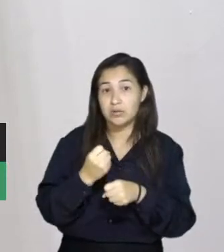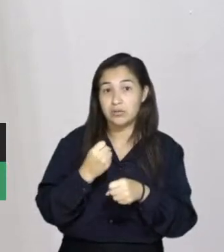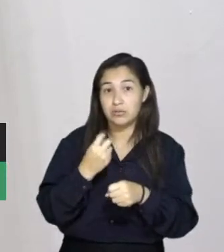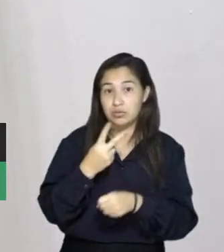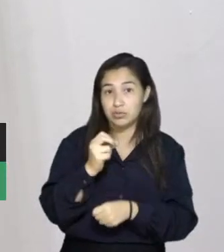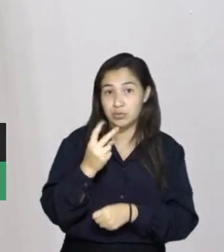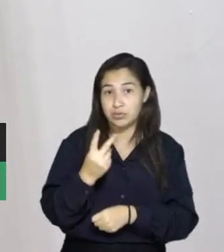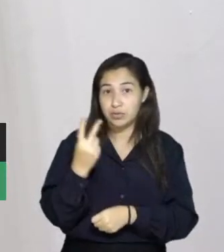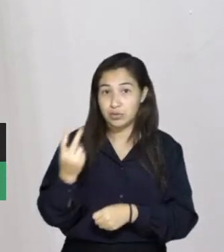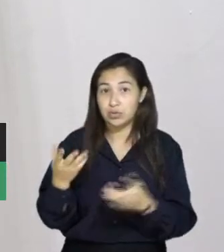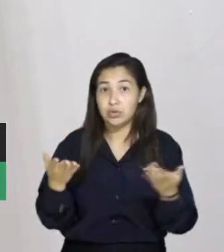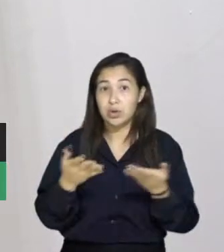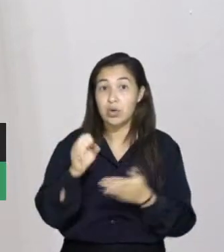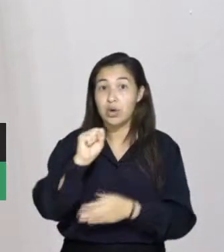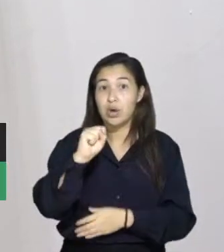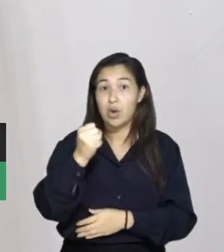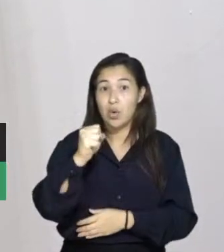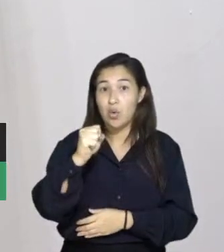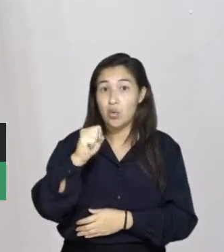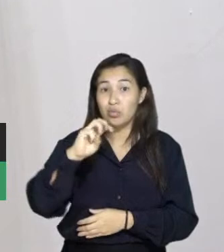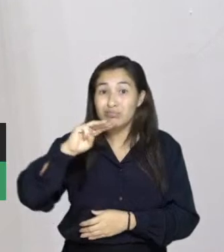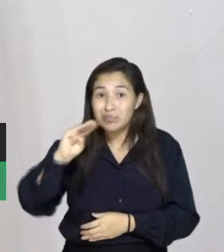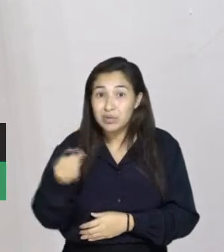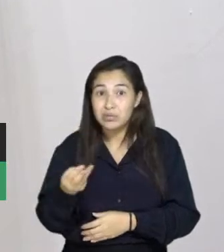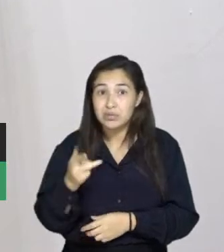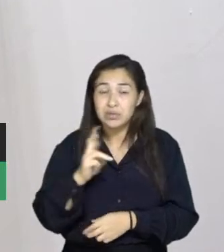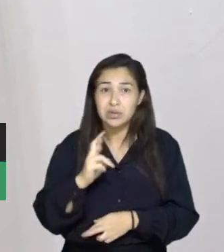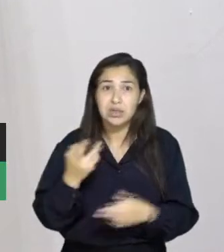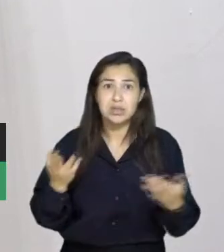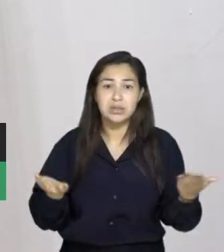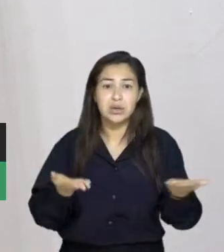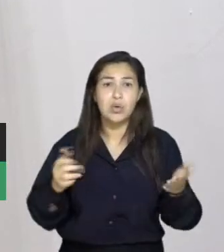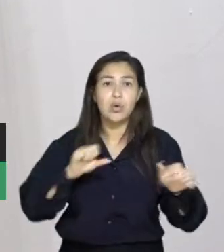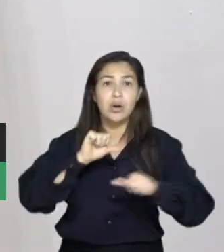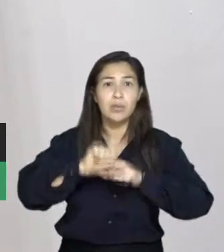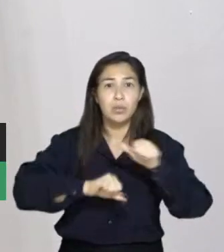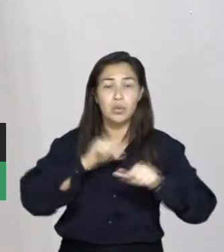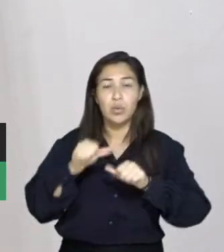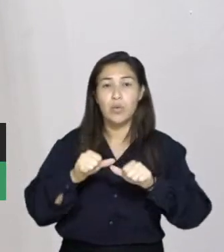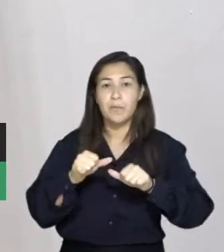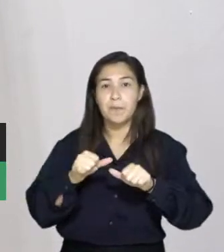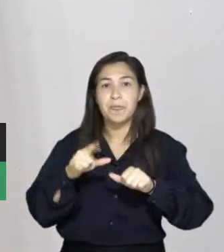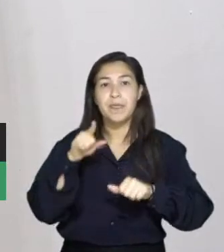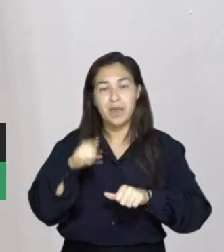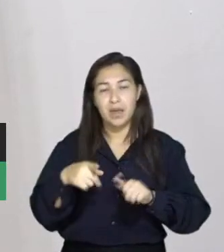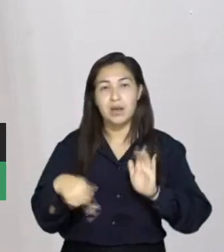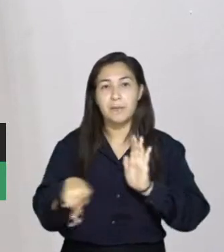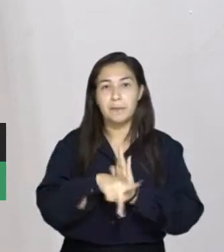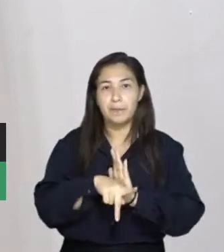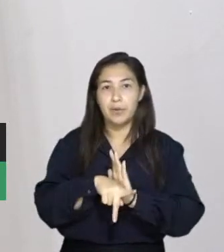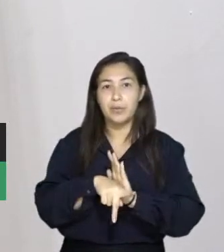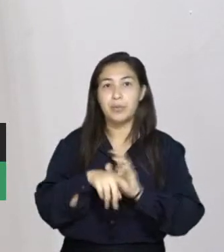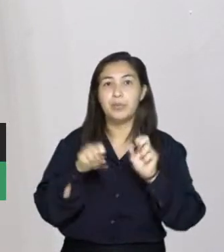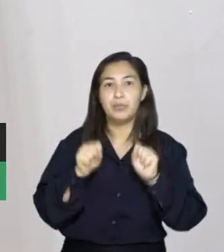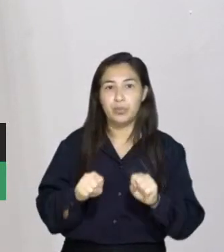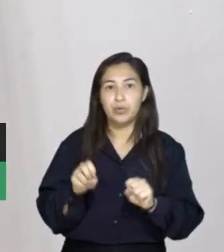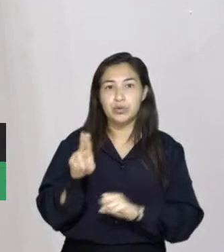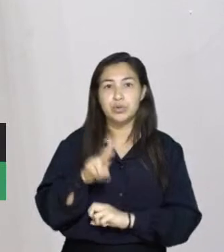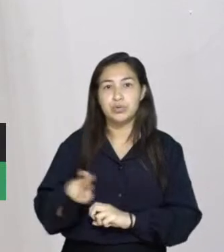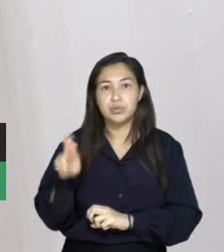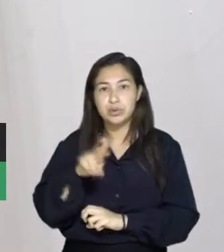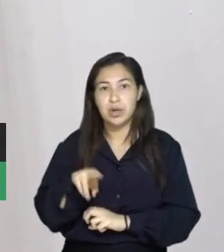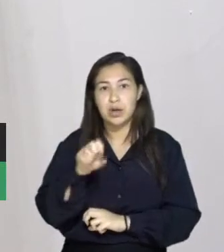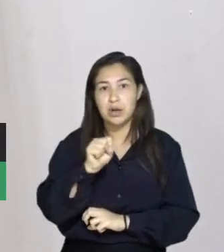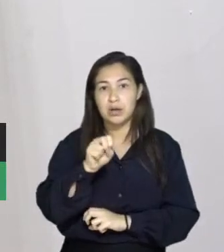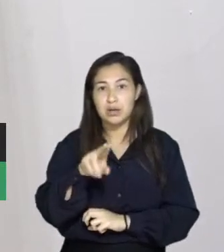E agora o Ministério da Saúde anuncia a incorporação desse medicamento, que é considerado o mais caro do mundo,